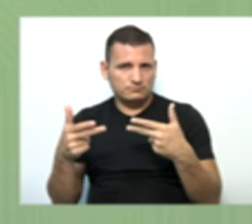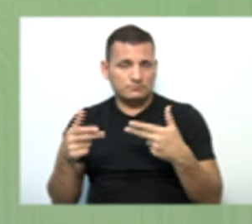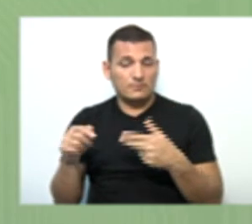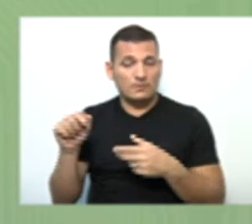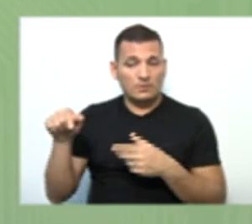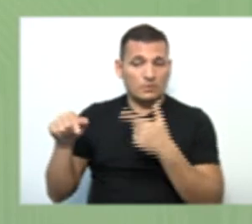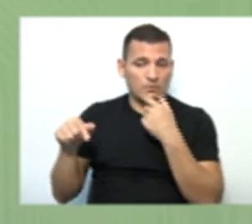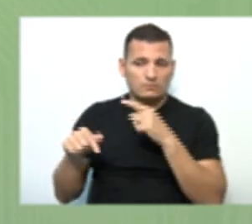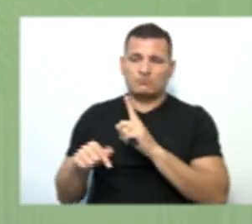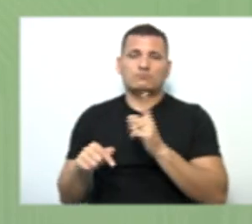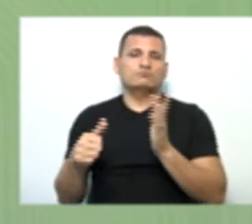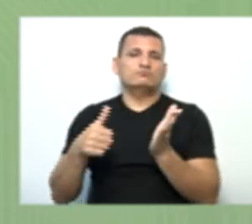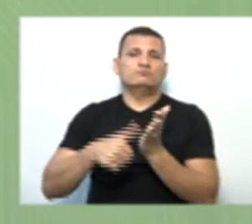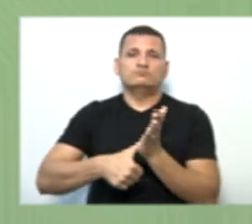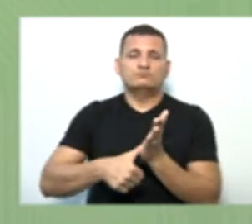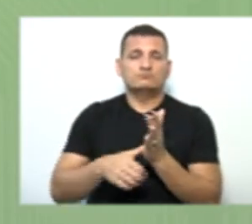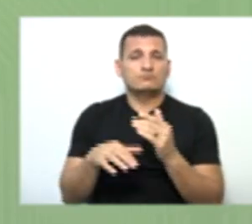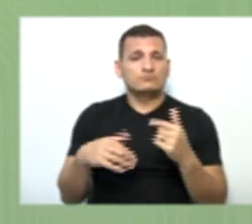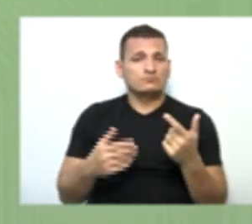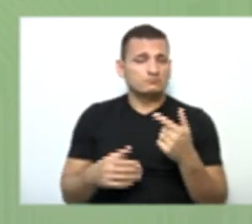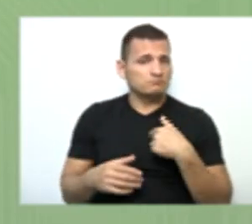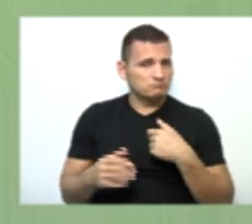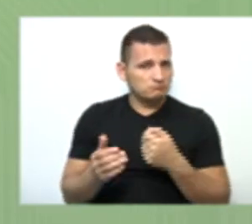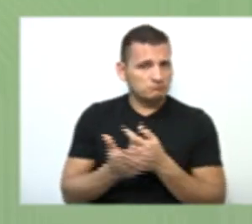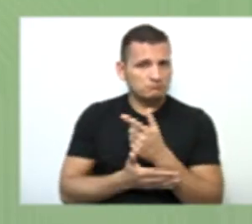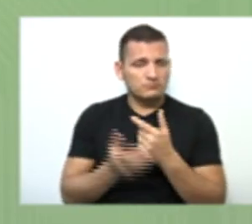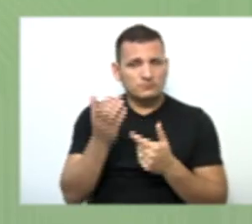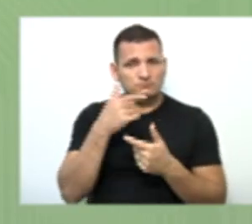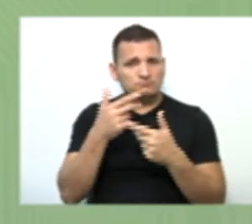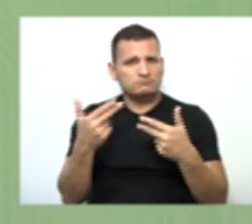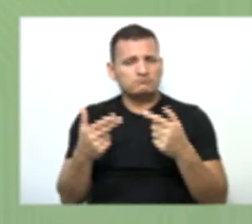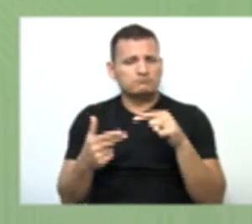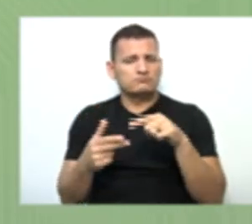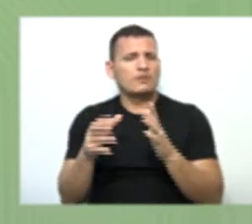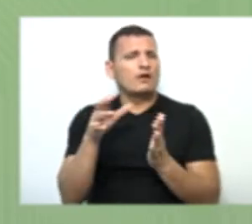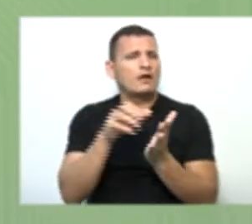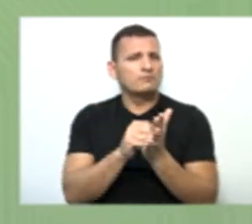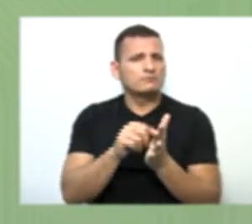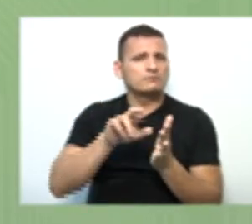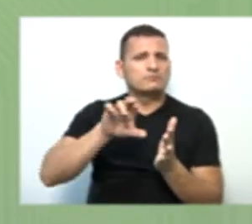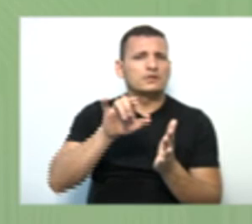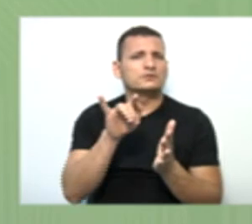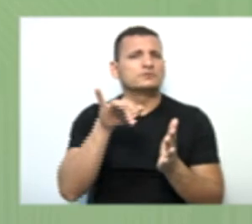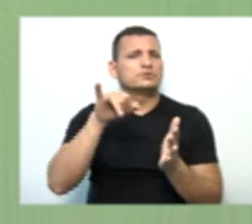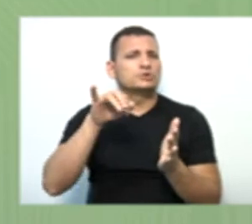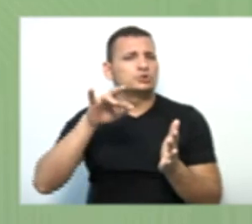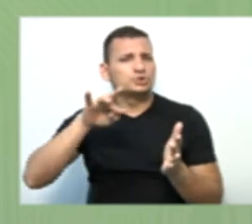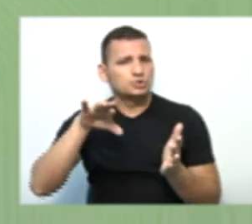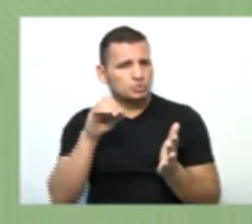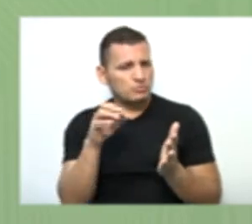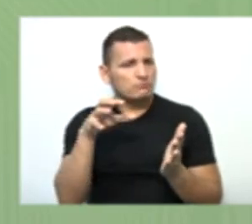cooperado. Quando eu compro frutas, ela vai entrar onde? Vai entrar no